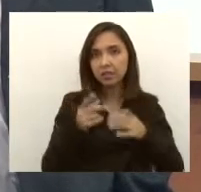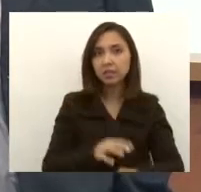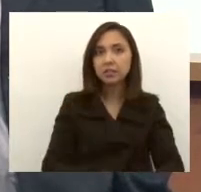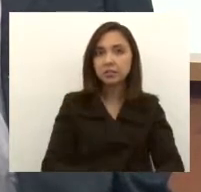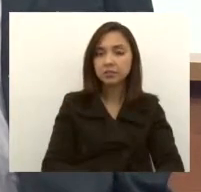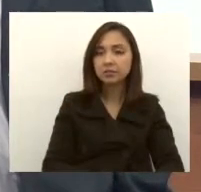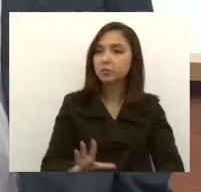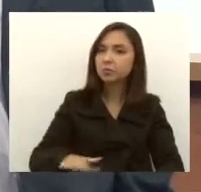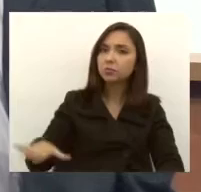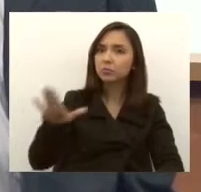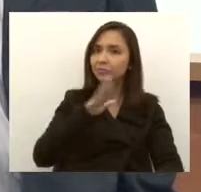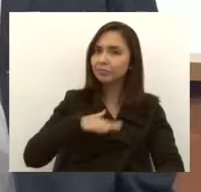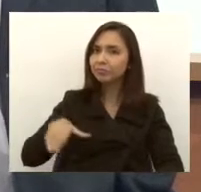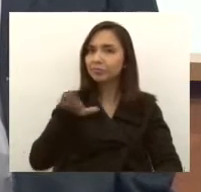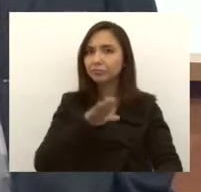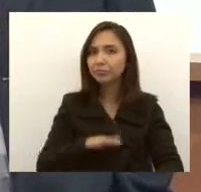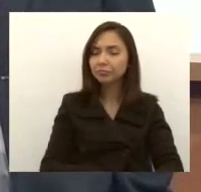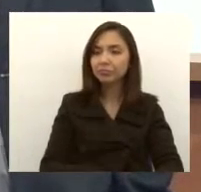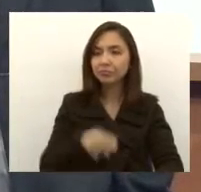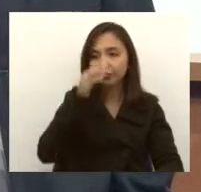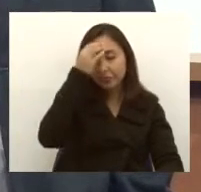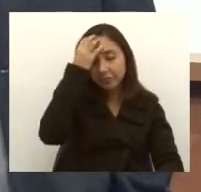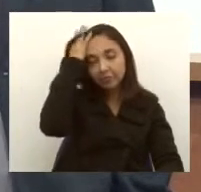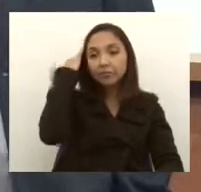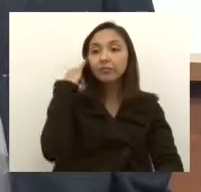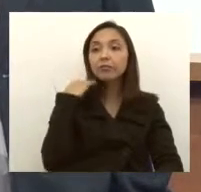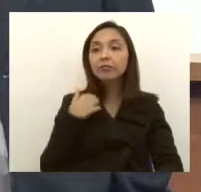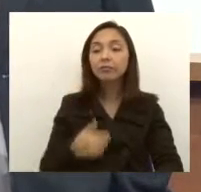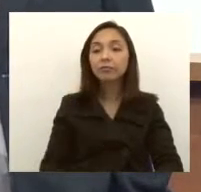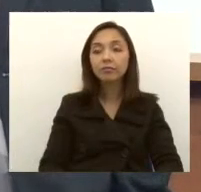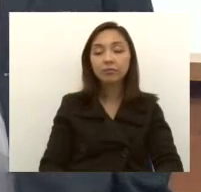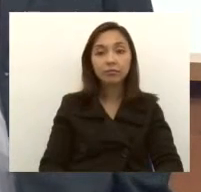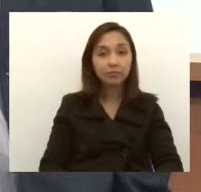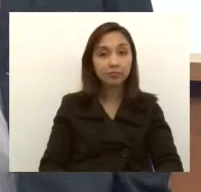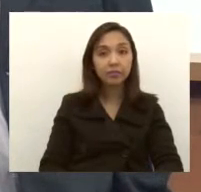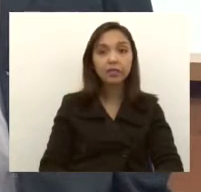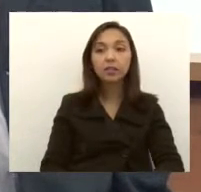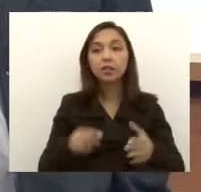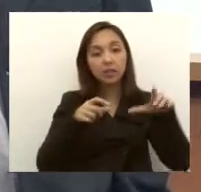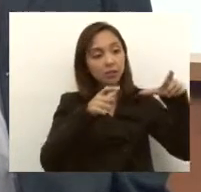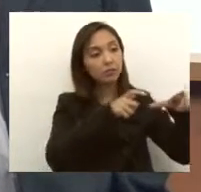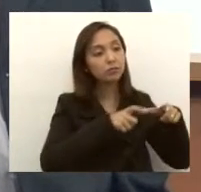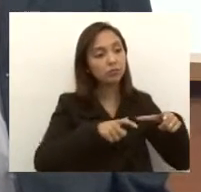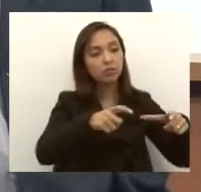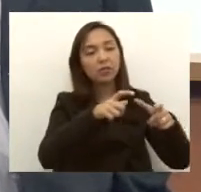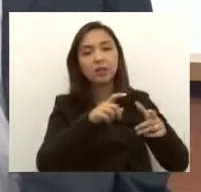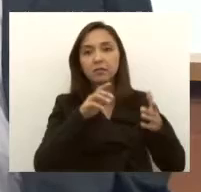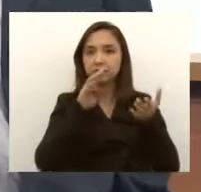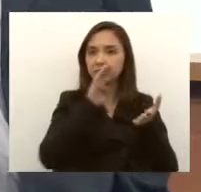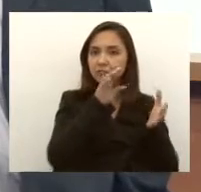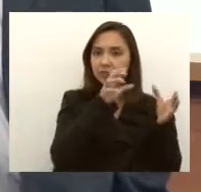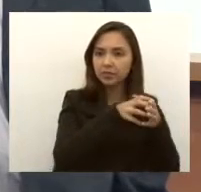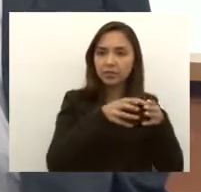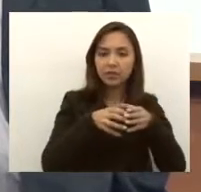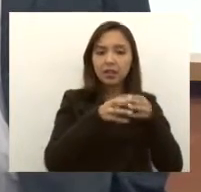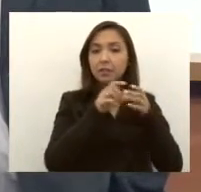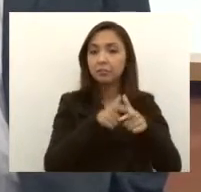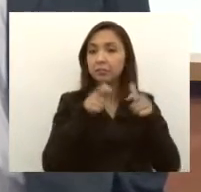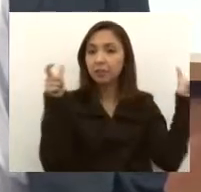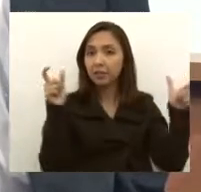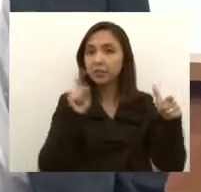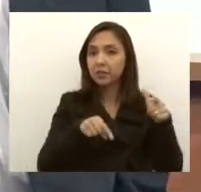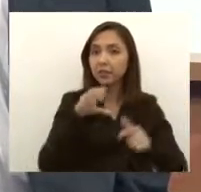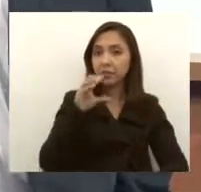Comissionou todo mundo. Hoje as lideranças dos bairros são todos comissionados na prefeitura, a maioria,